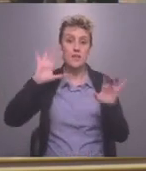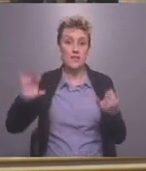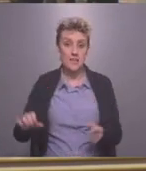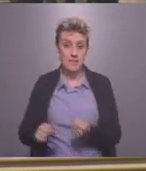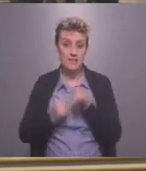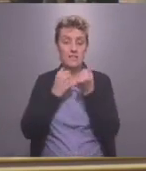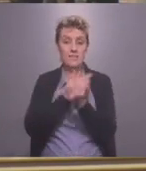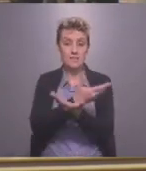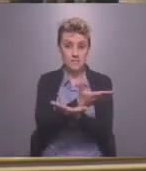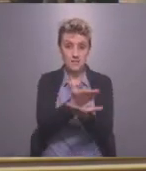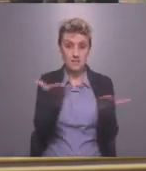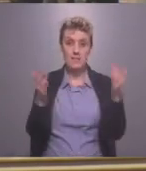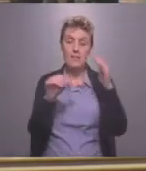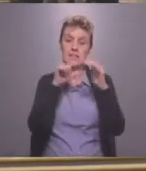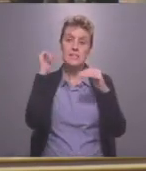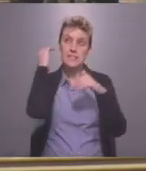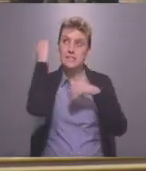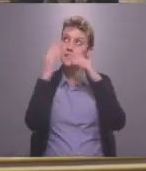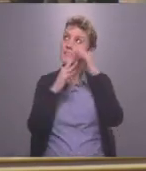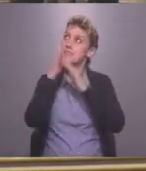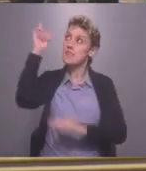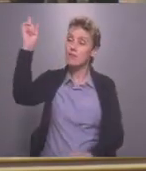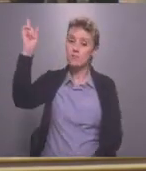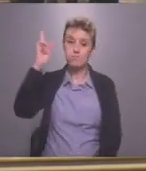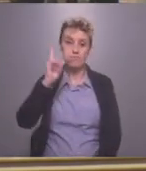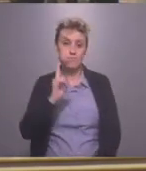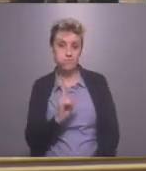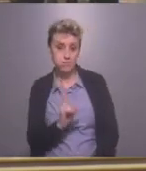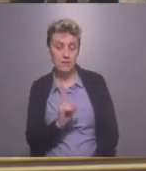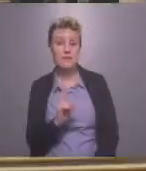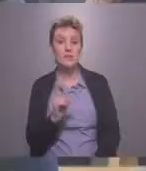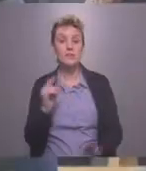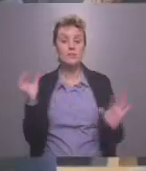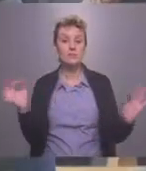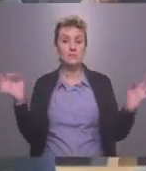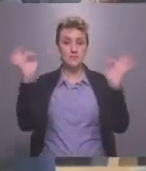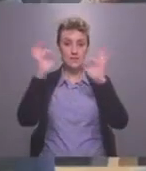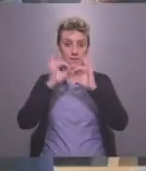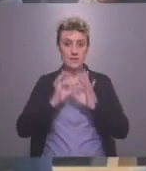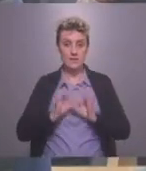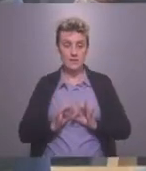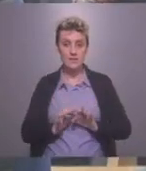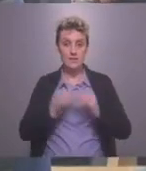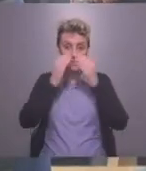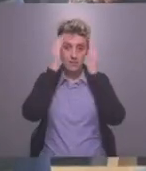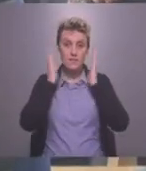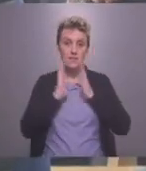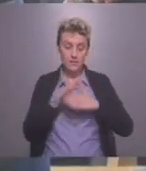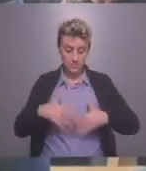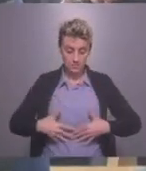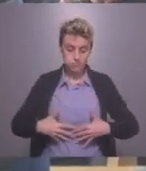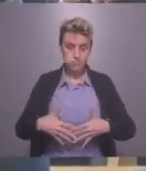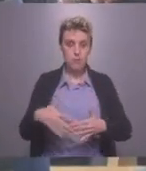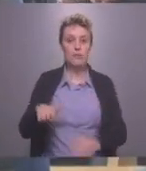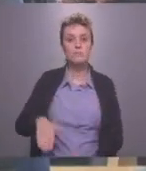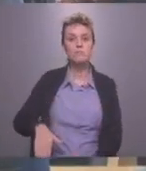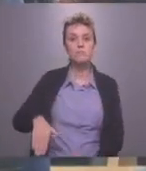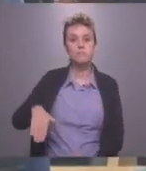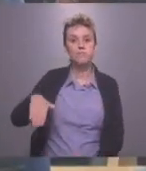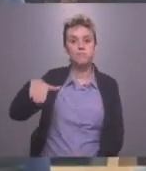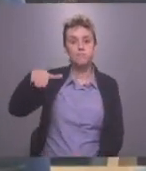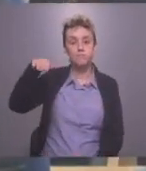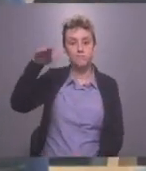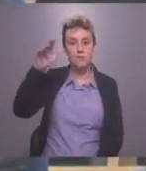salvação desceu dos céus e encarnou pelo Espírito Santo no seio da Virgem Maria e se fez